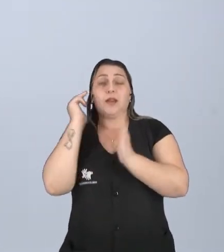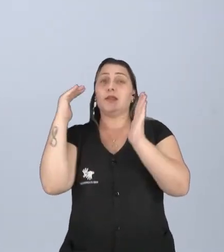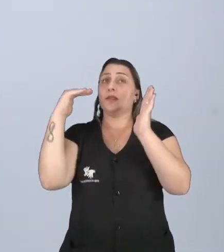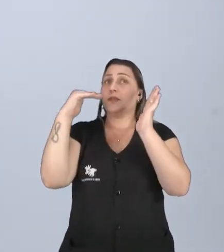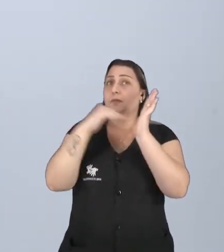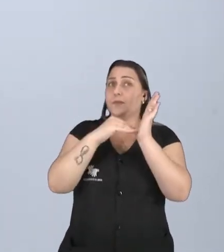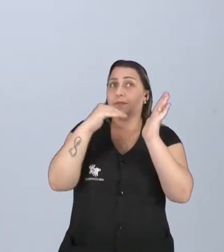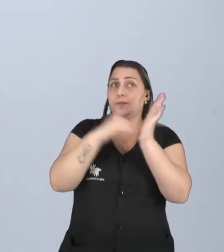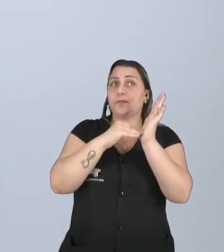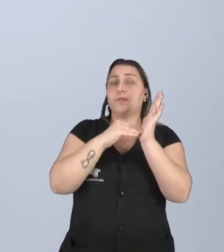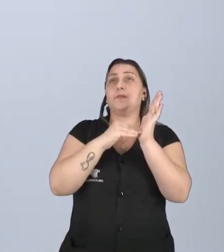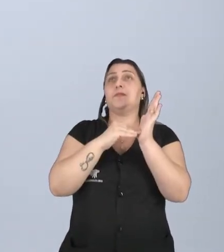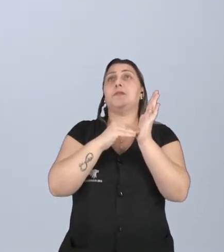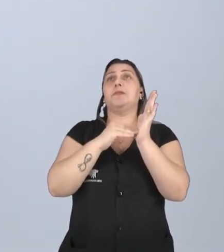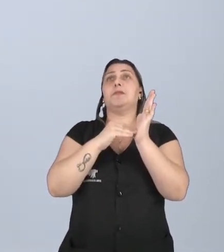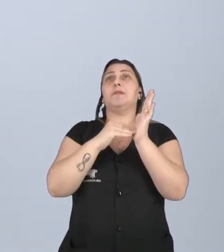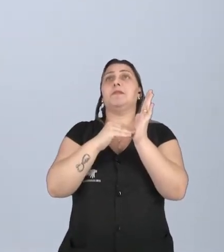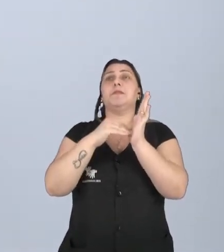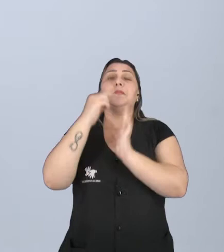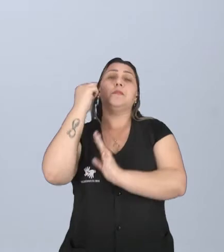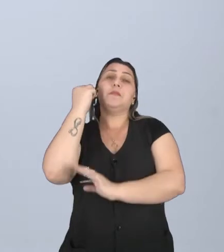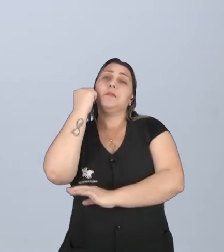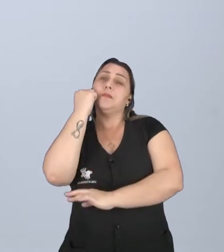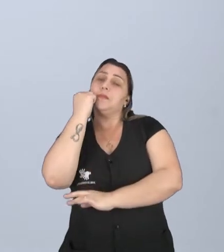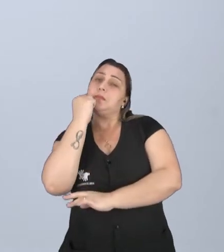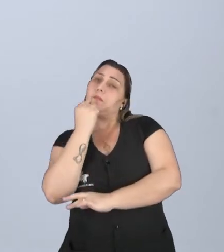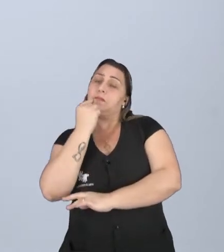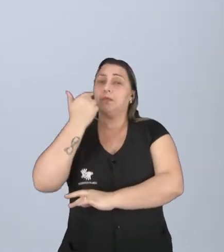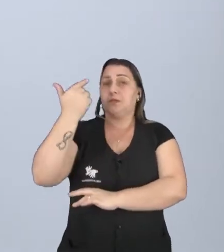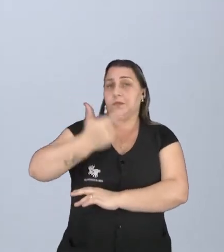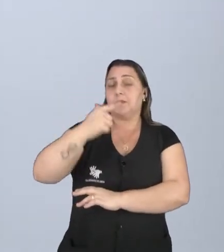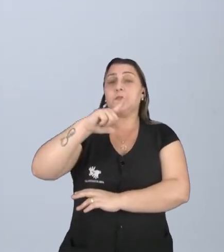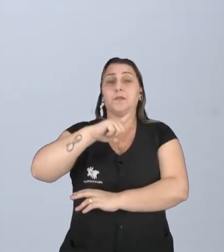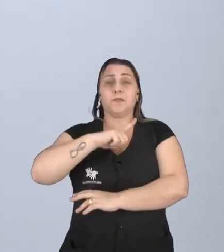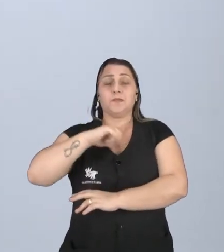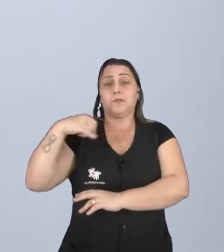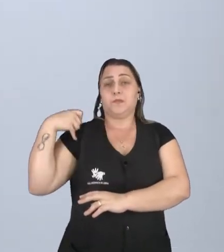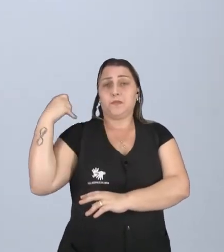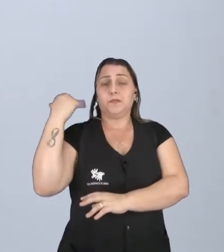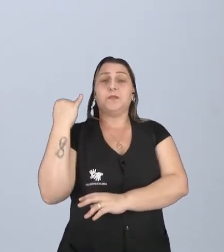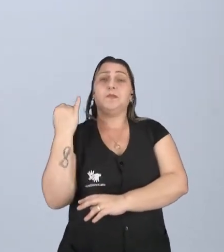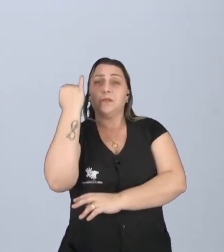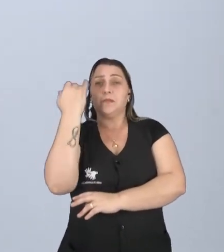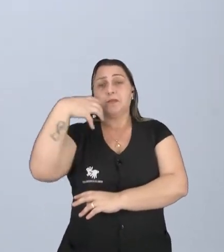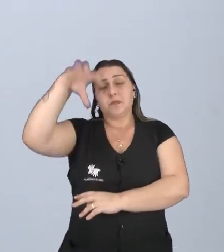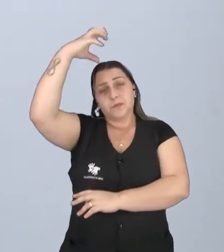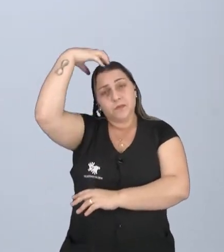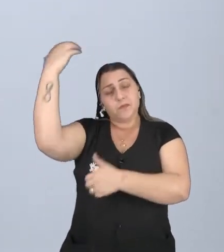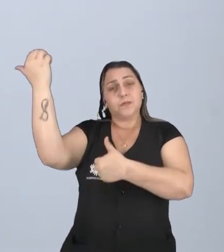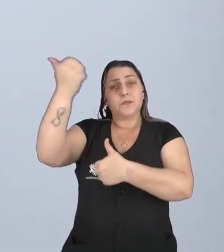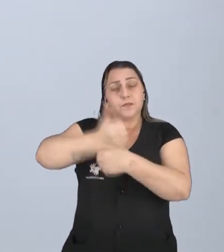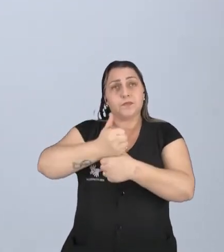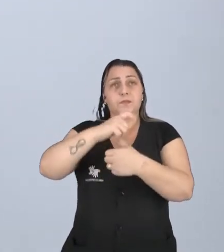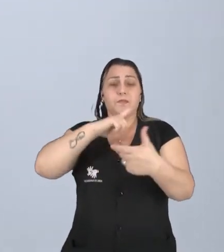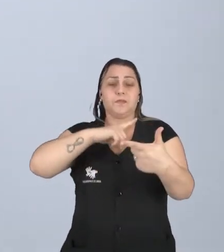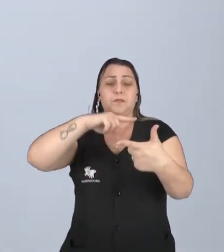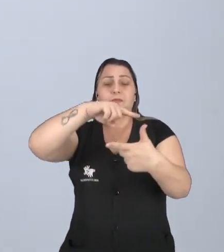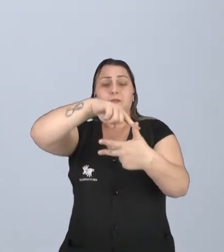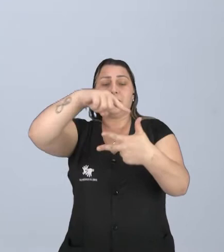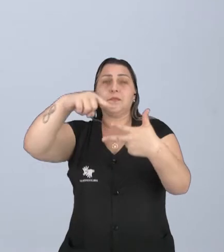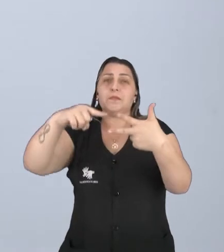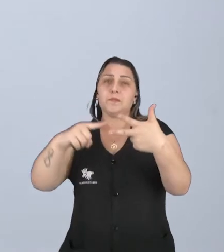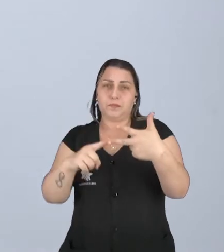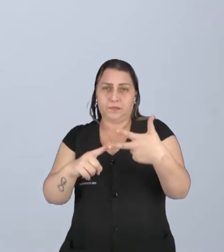até, né, o Pedro II, Dom Pedro II, ter a idade aí de ser imperador. Nós teremos